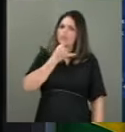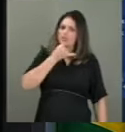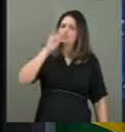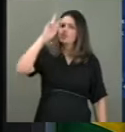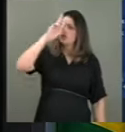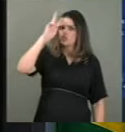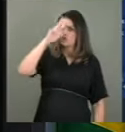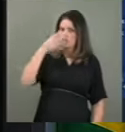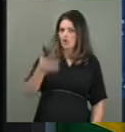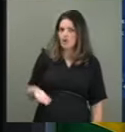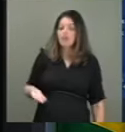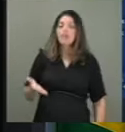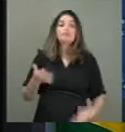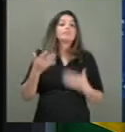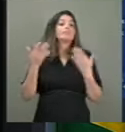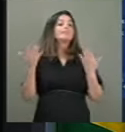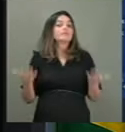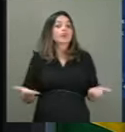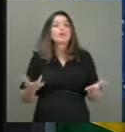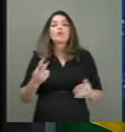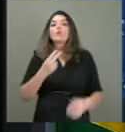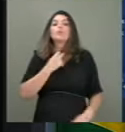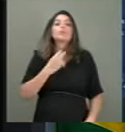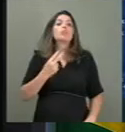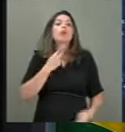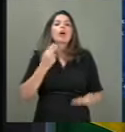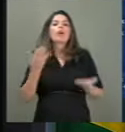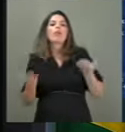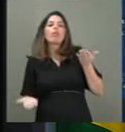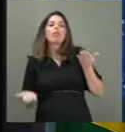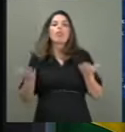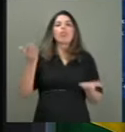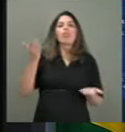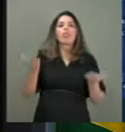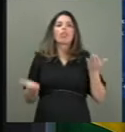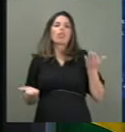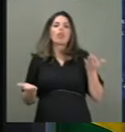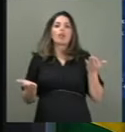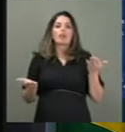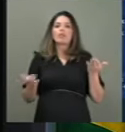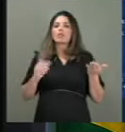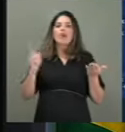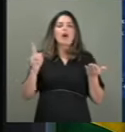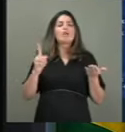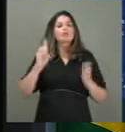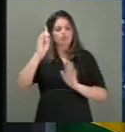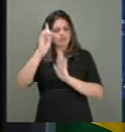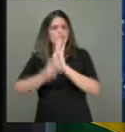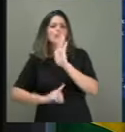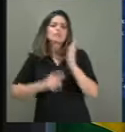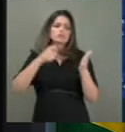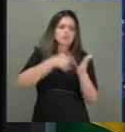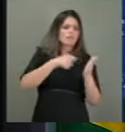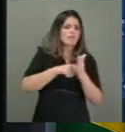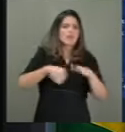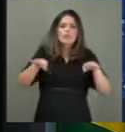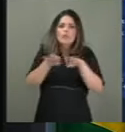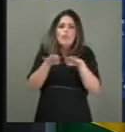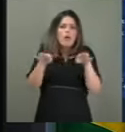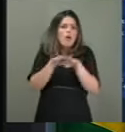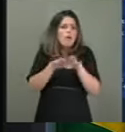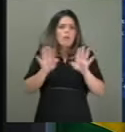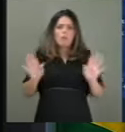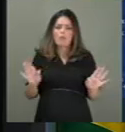partimos do princípio que não pode haver dois pesos e Duas Medidas os direitos e deveres são iguais é